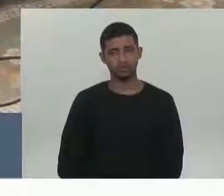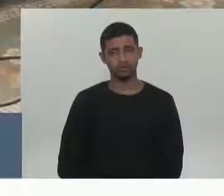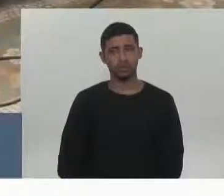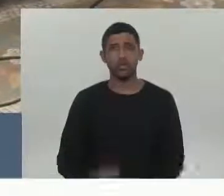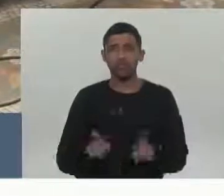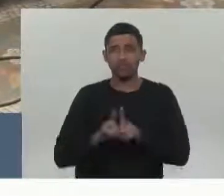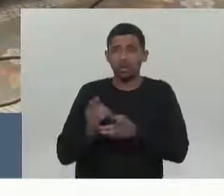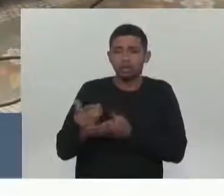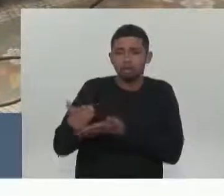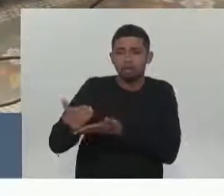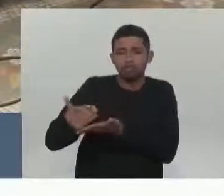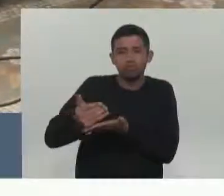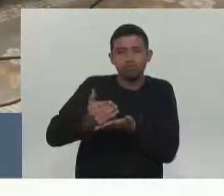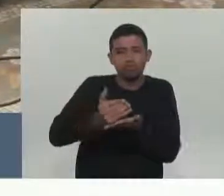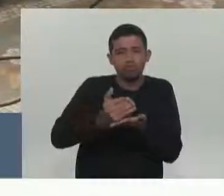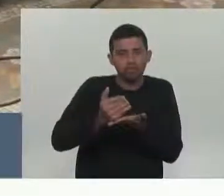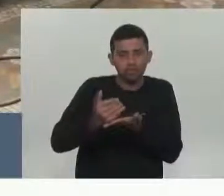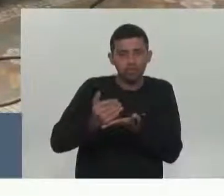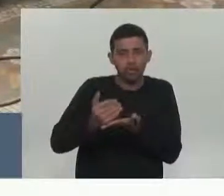em prisão